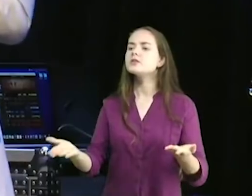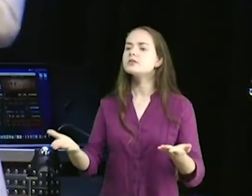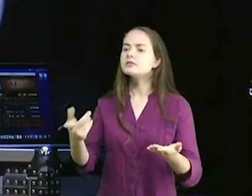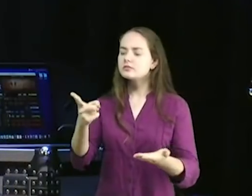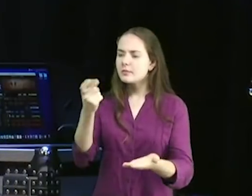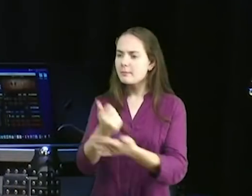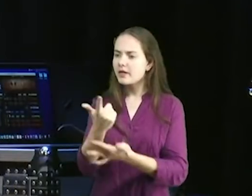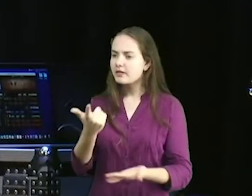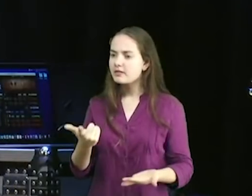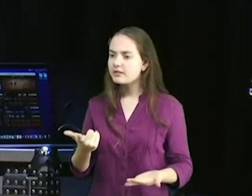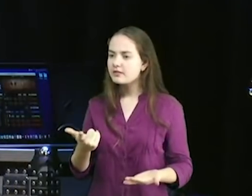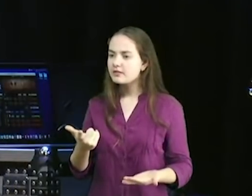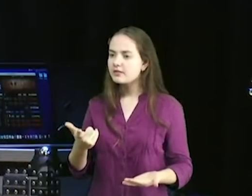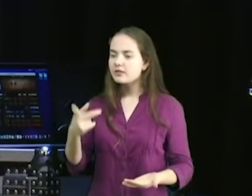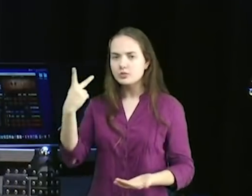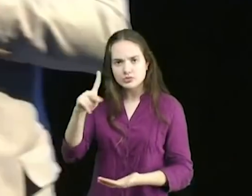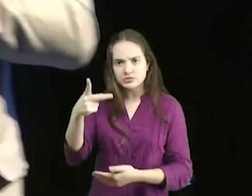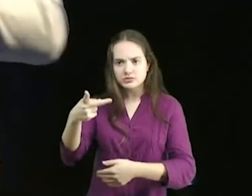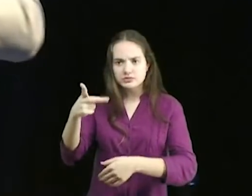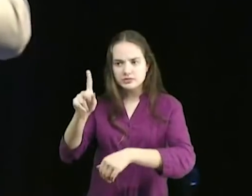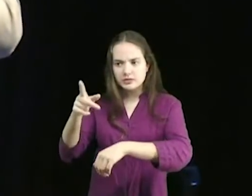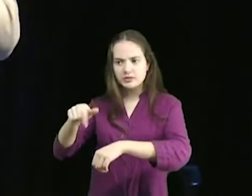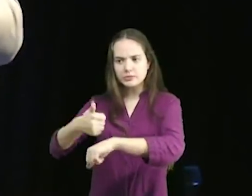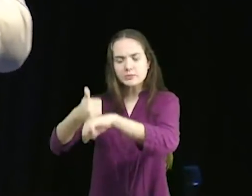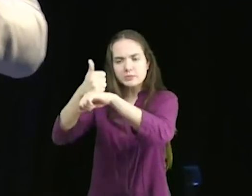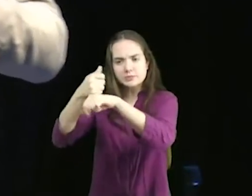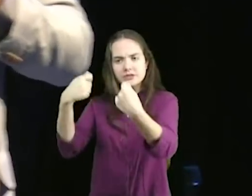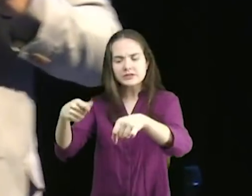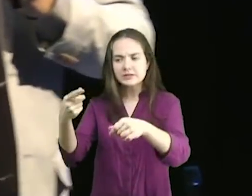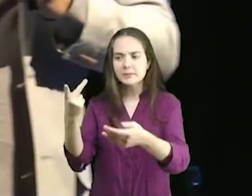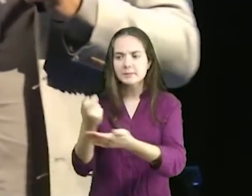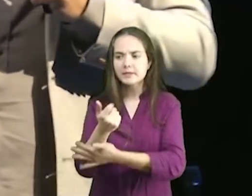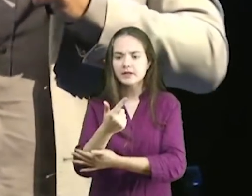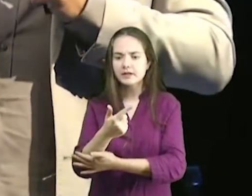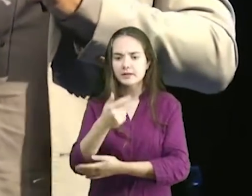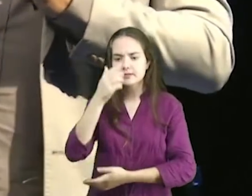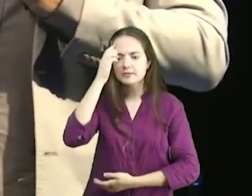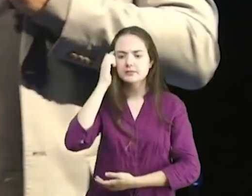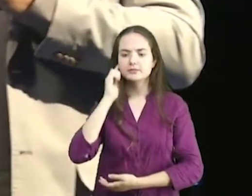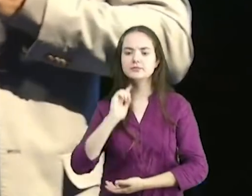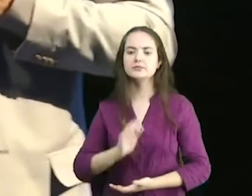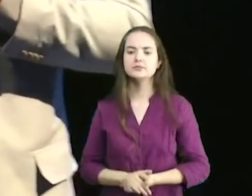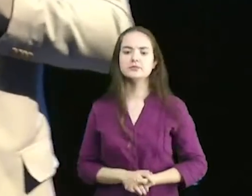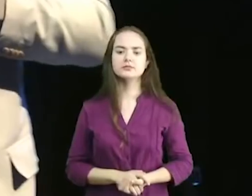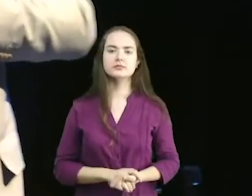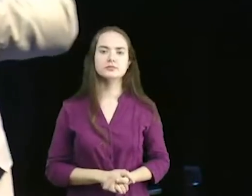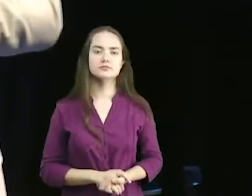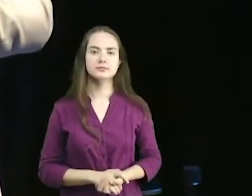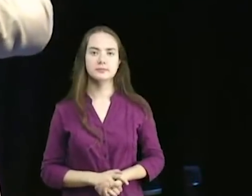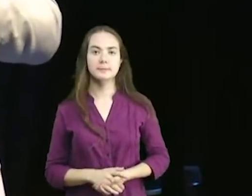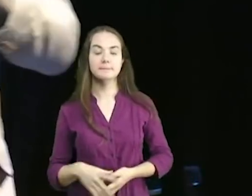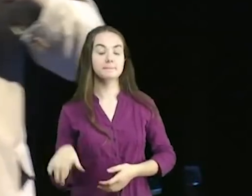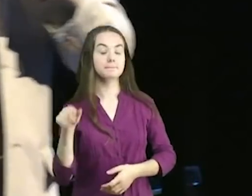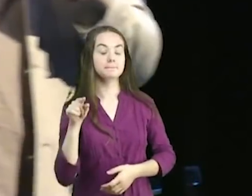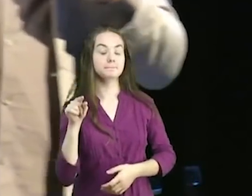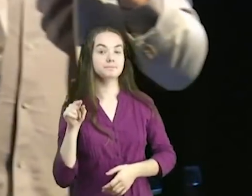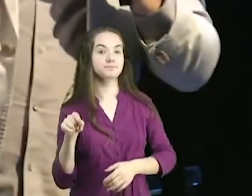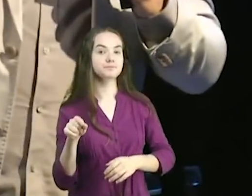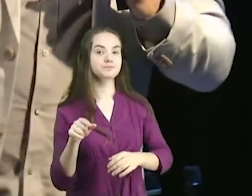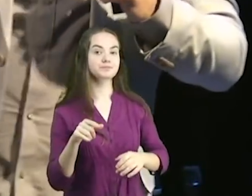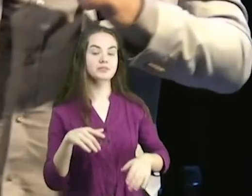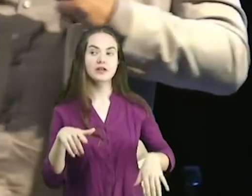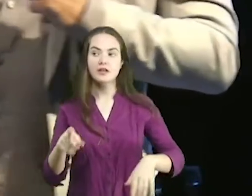Jesus está lá e Jesus já, ó, já sabe. O que você parece para você? É lícito cobrar dos donos da terra o imposto? Mas para que